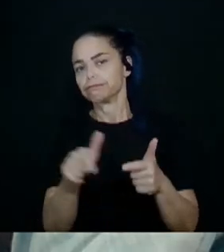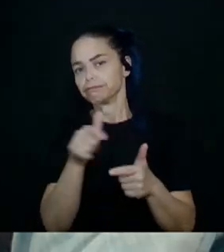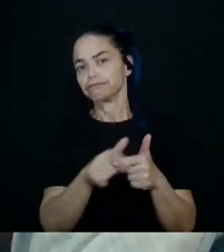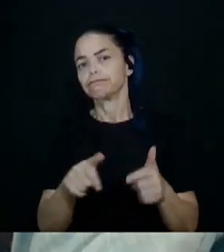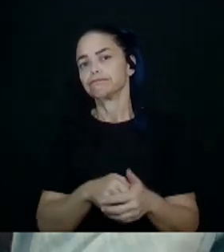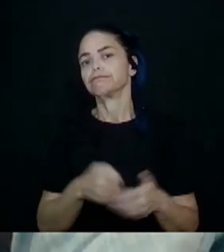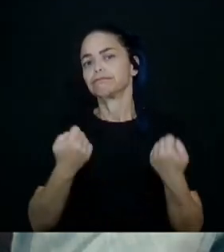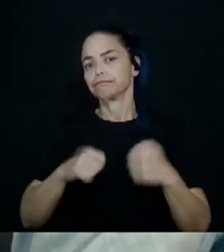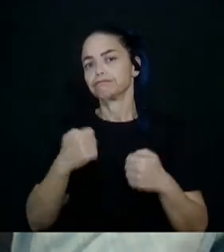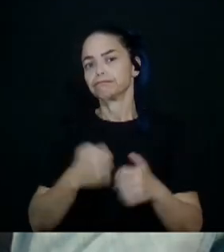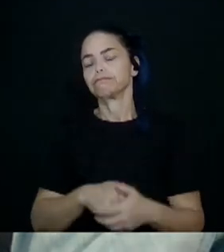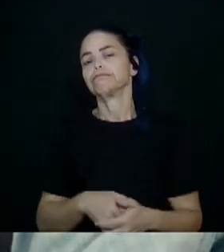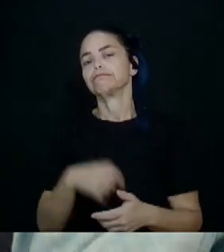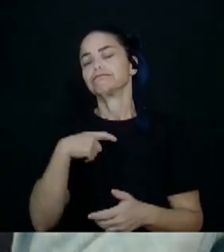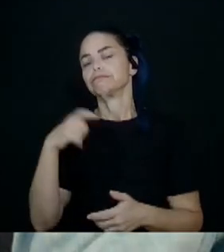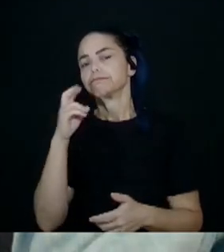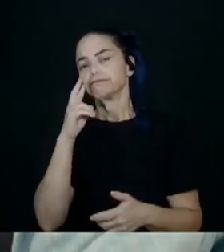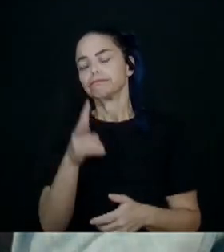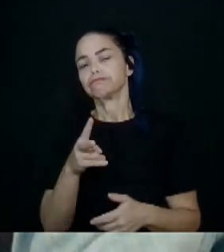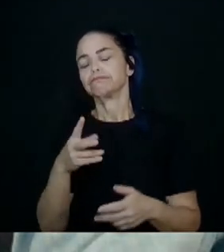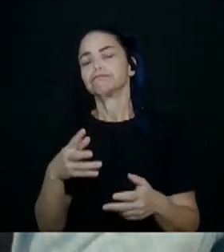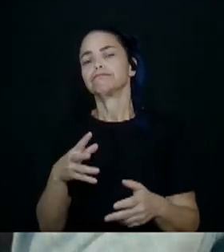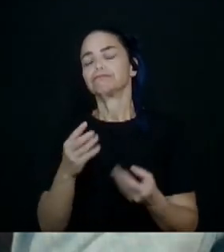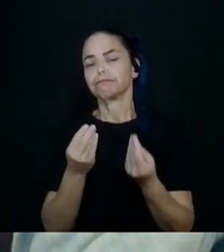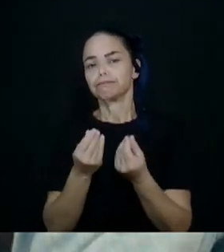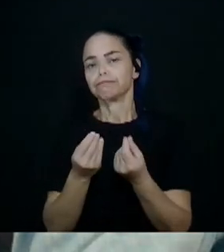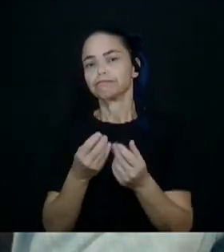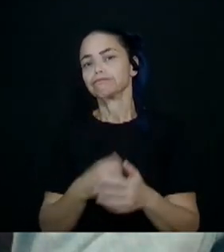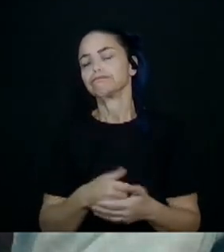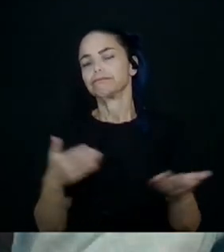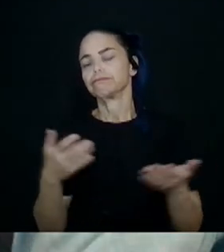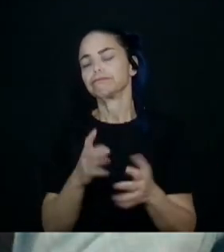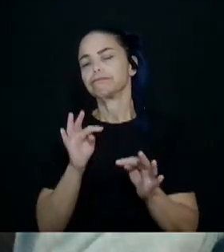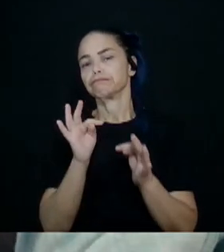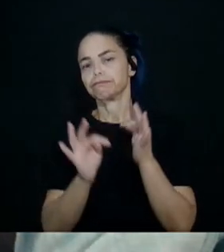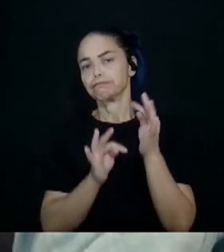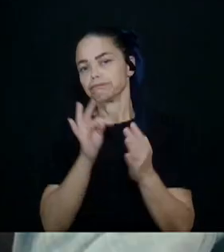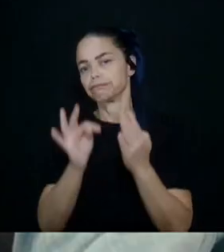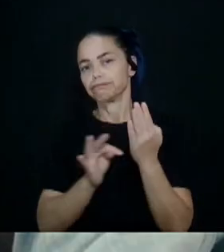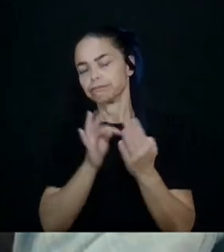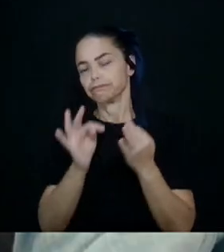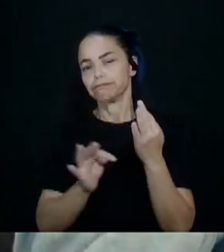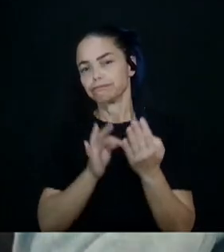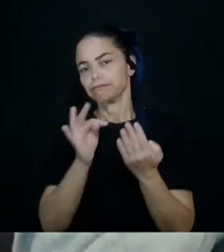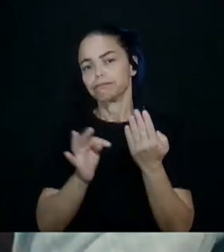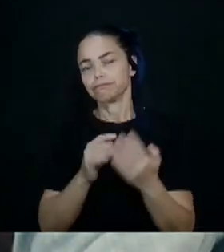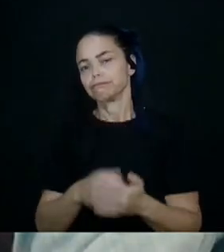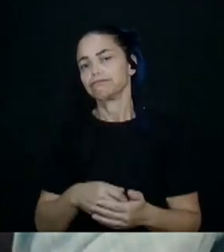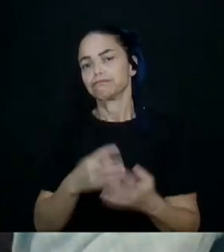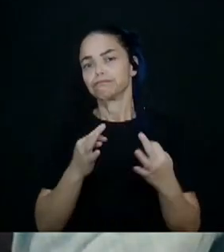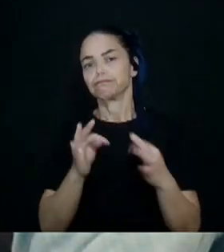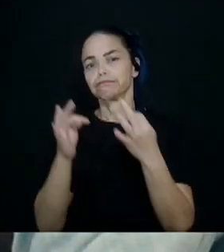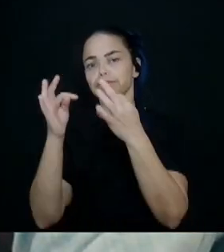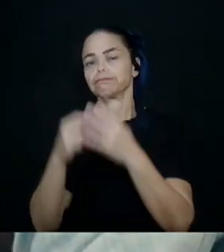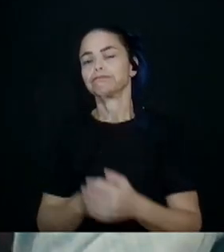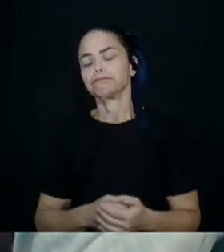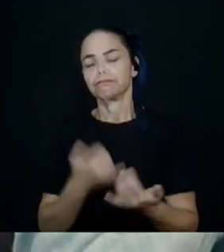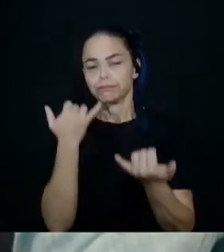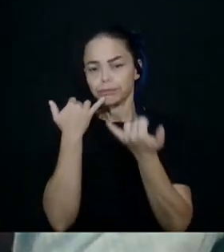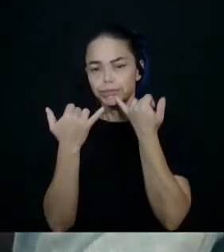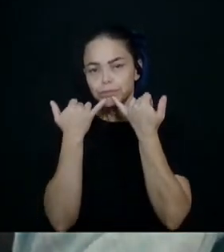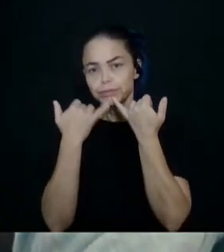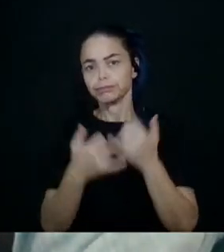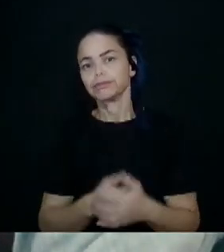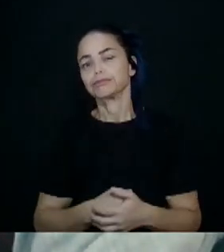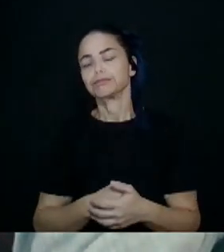precisa ter um novo olhar para a psicoterapia. Sim. Hoje, né, eu acredito com essa tecnologia, então a gente tem muito acesso à informação, né, tem muitos